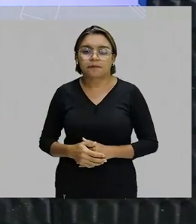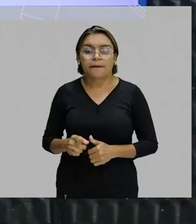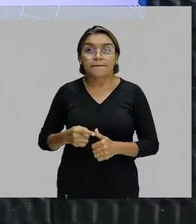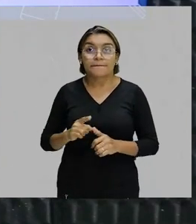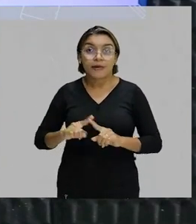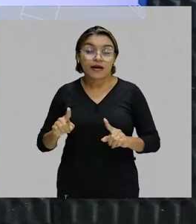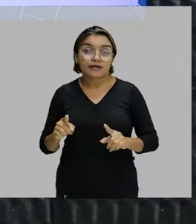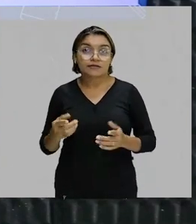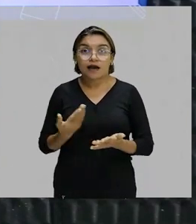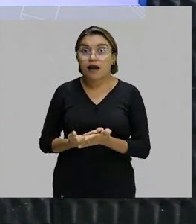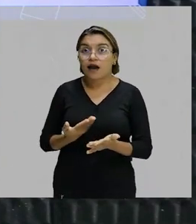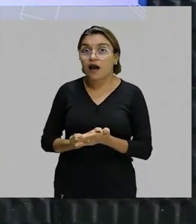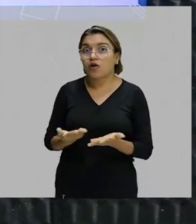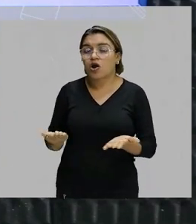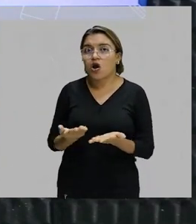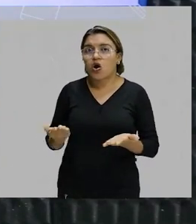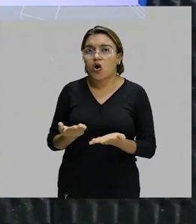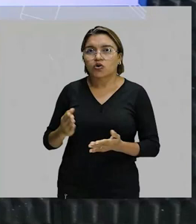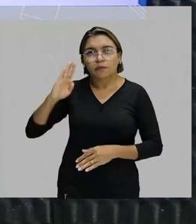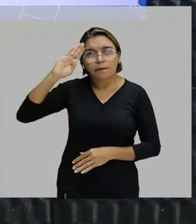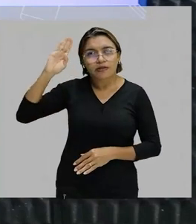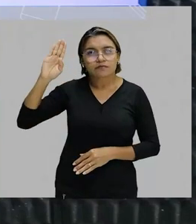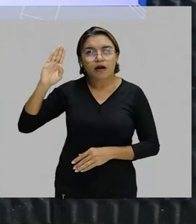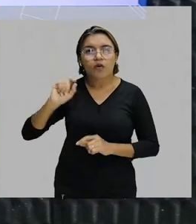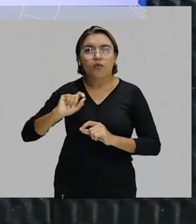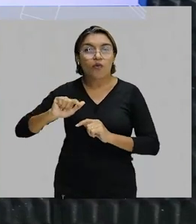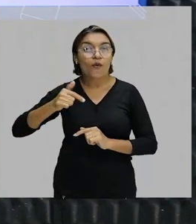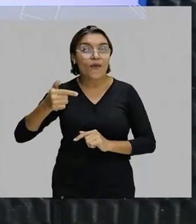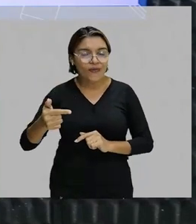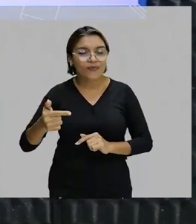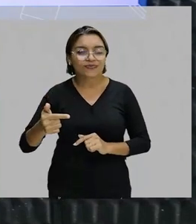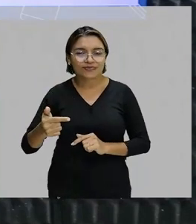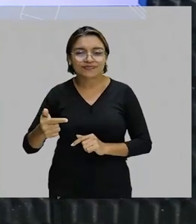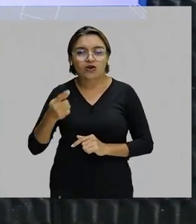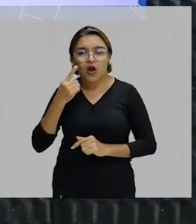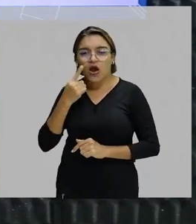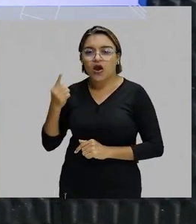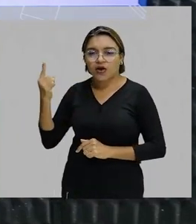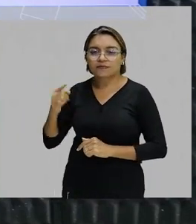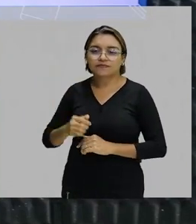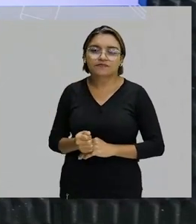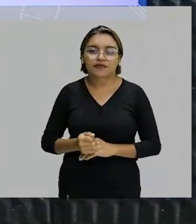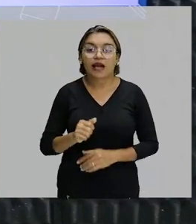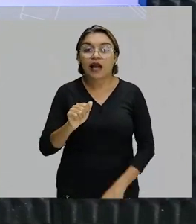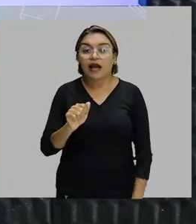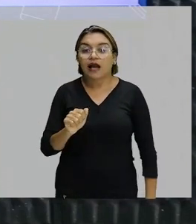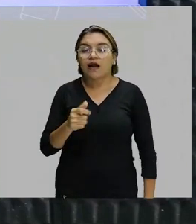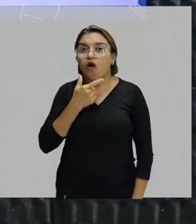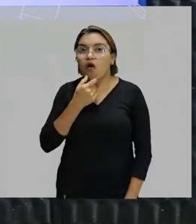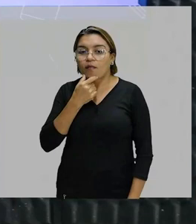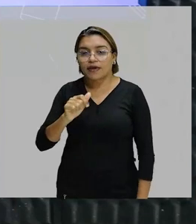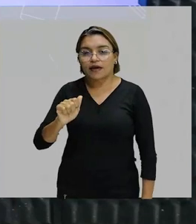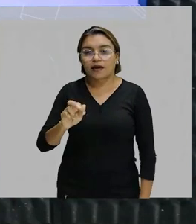hoje o personagem principal nem é o Fit mas esse cara aí francês chamado Art